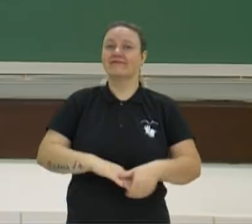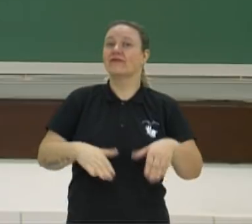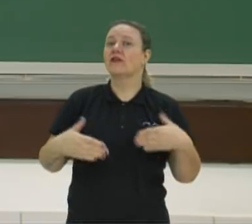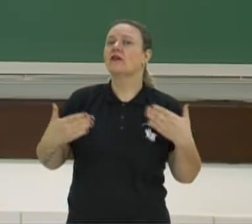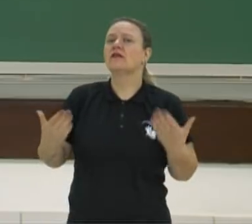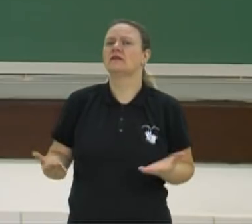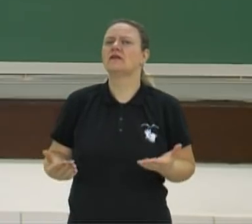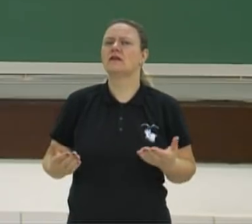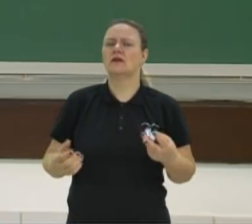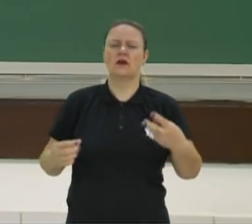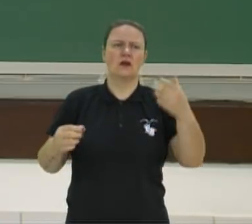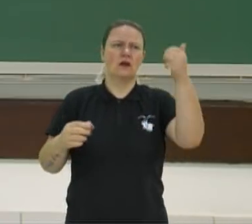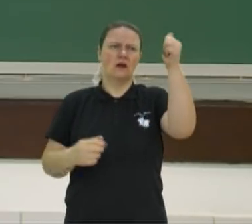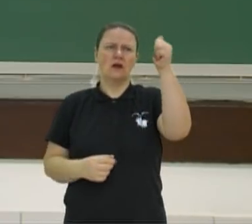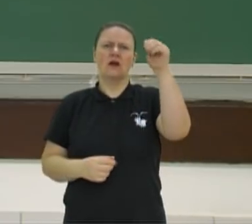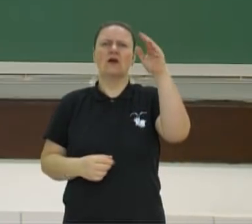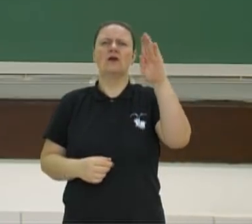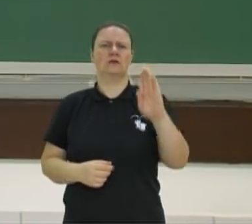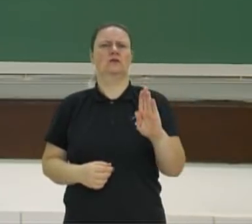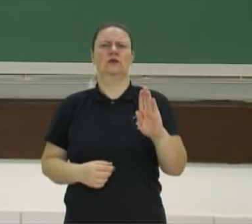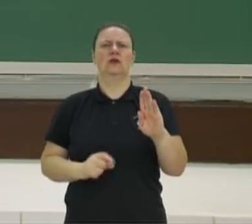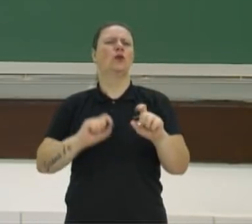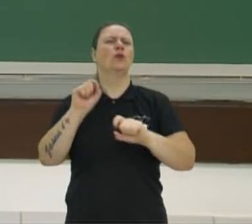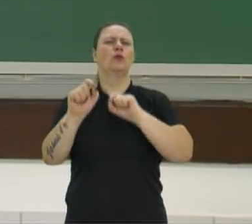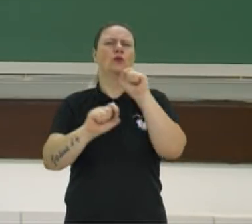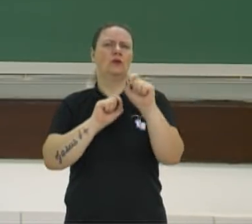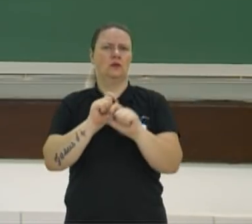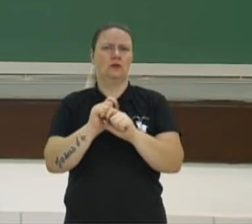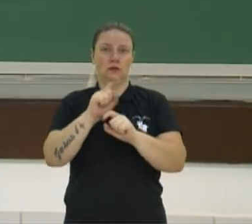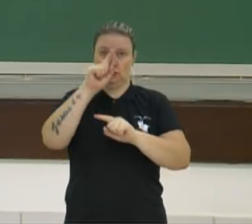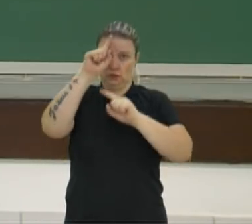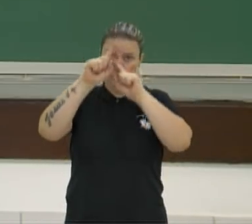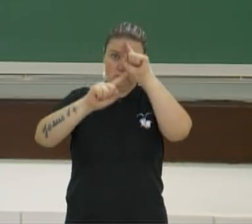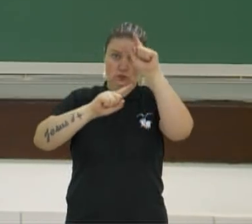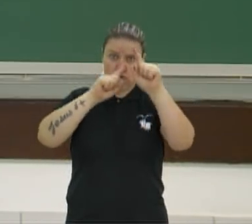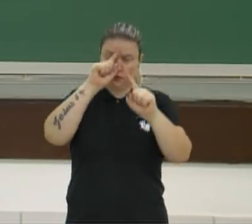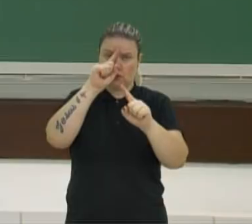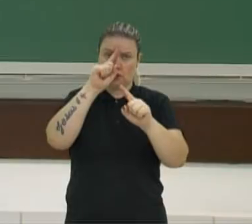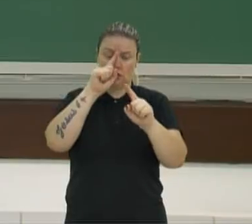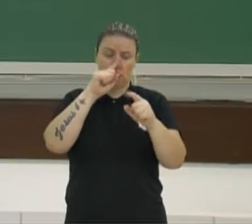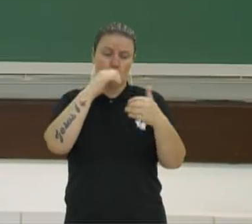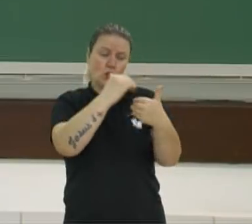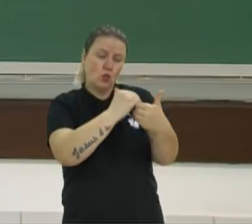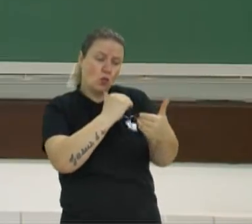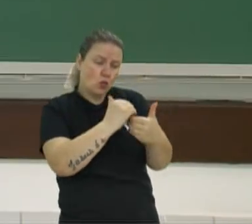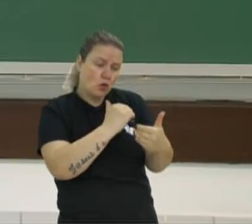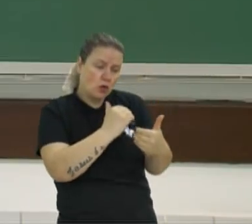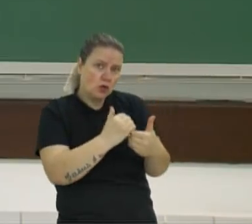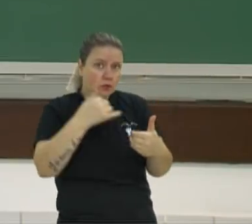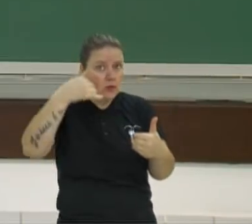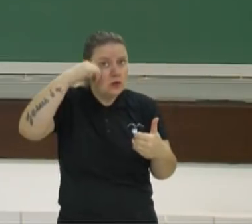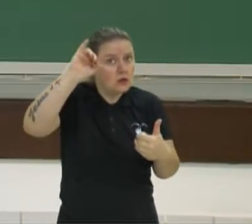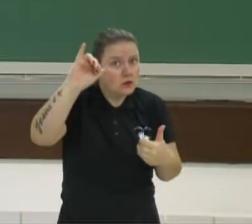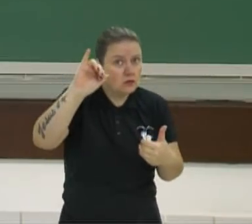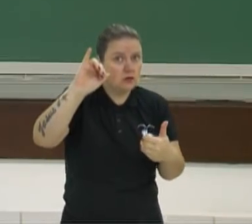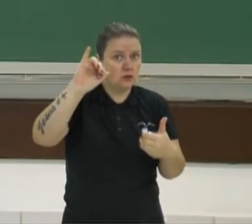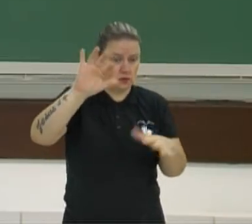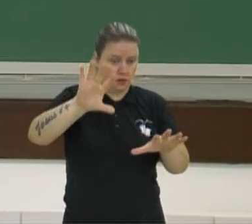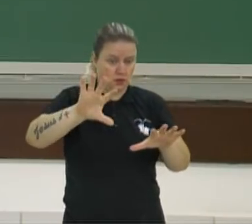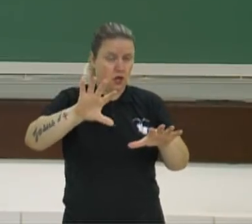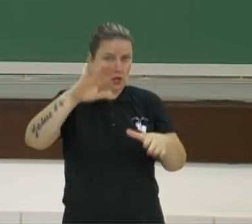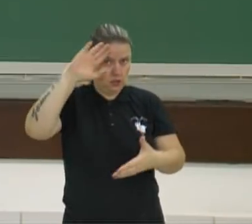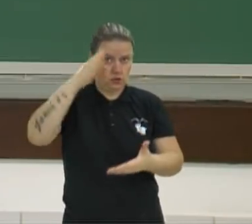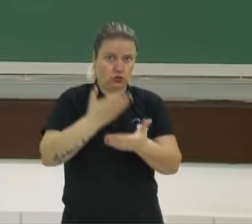Então, qual alternativa você anotou sobre as ideias do guia, das precauções e da